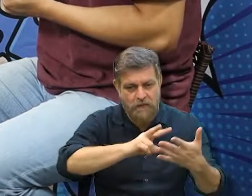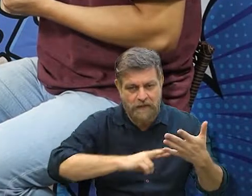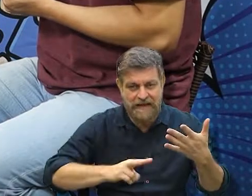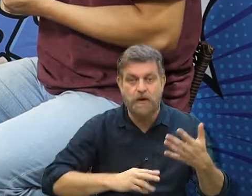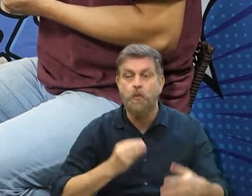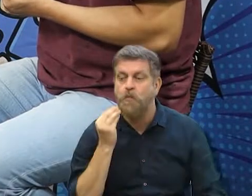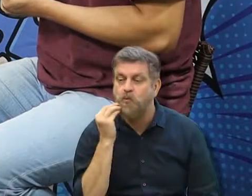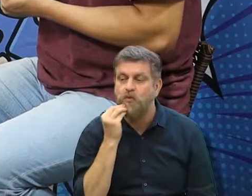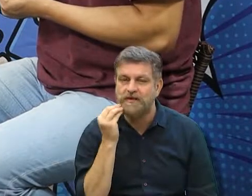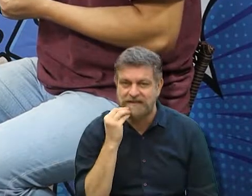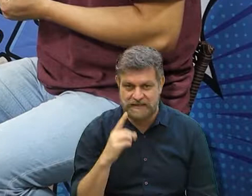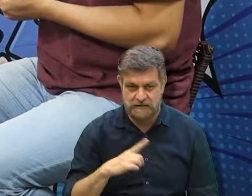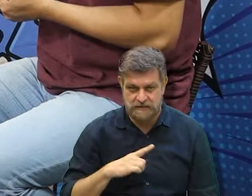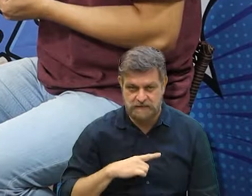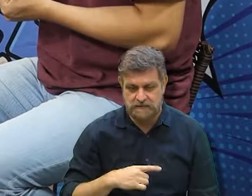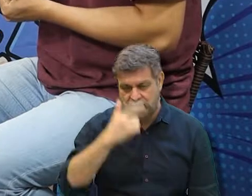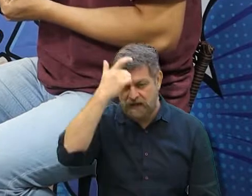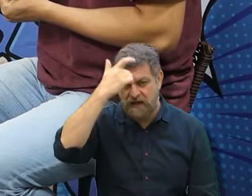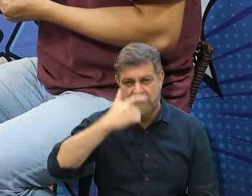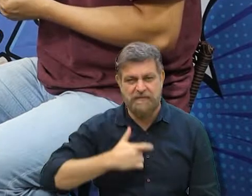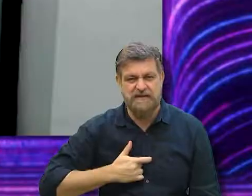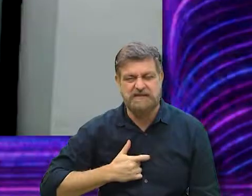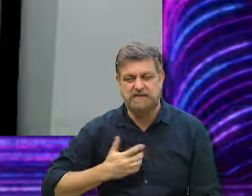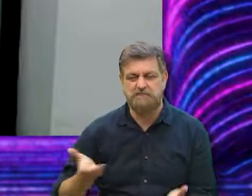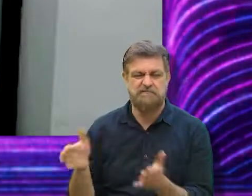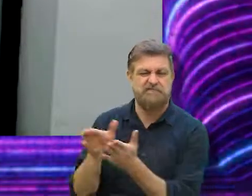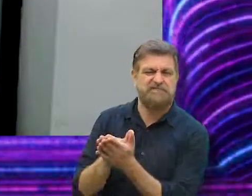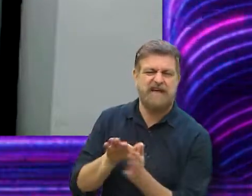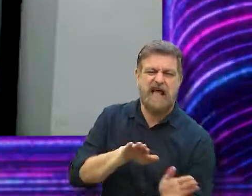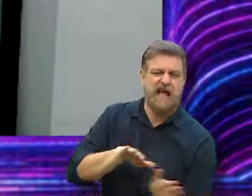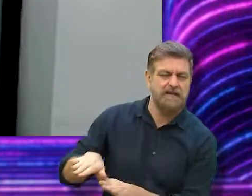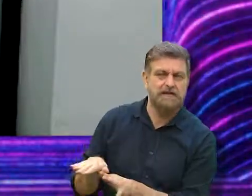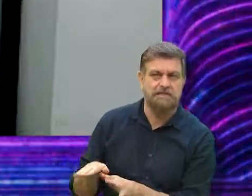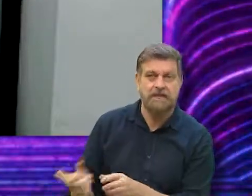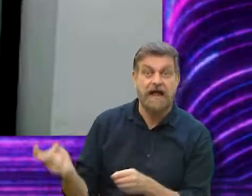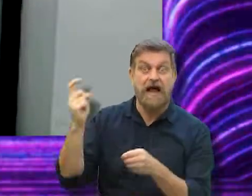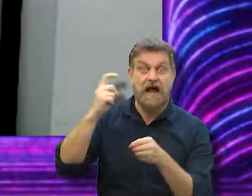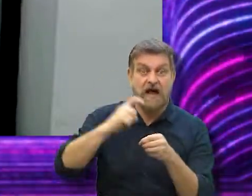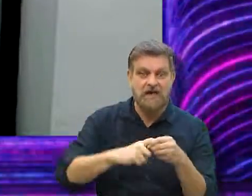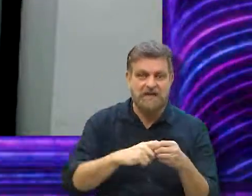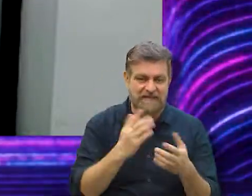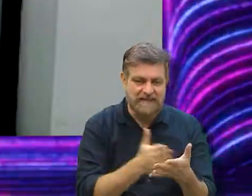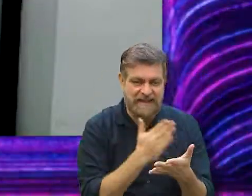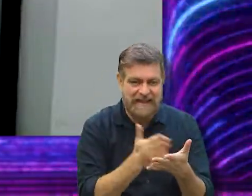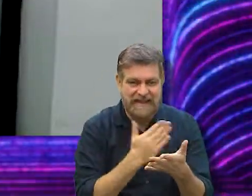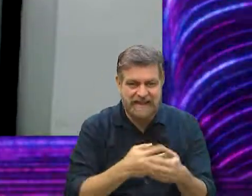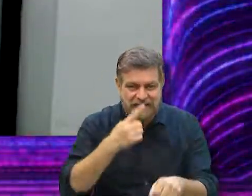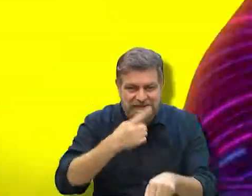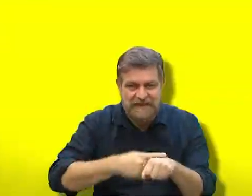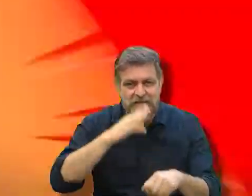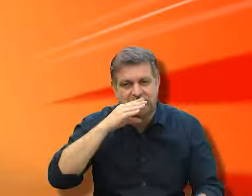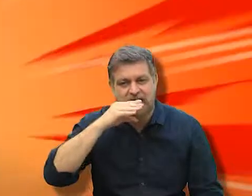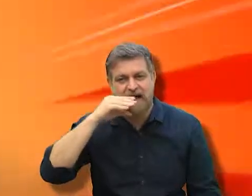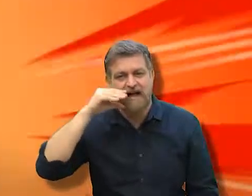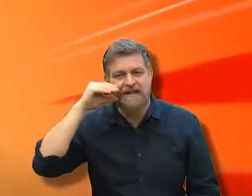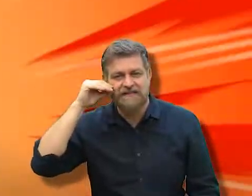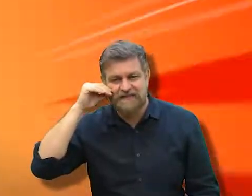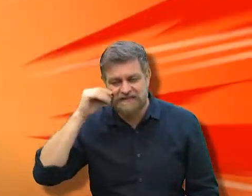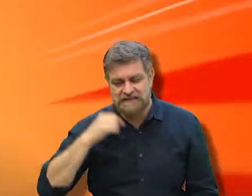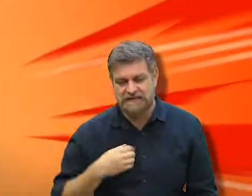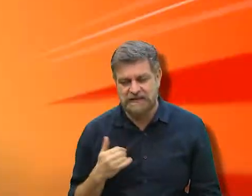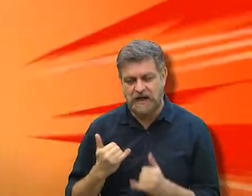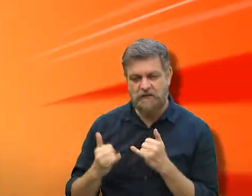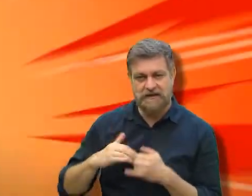Olha, então, eu adoro ler. Sempre gostei, sempre tive incentivo da leitura. Graças a Deus eu tive